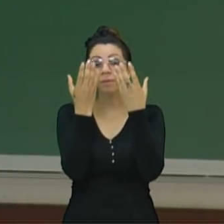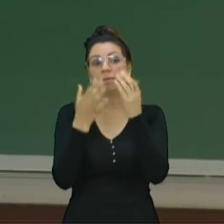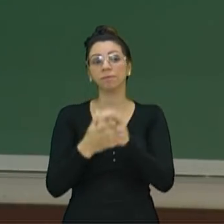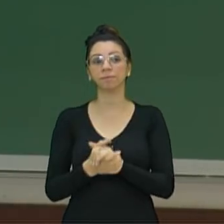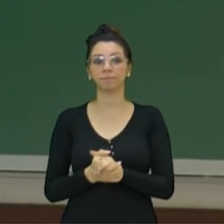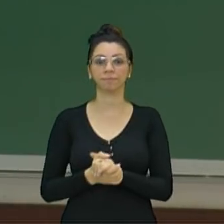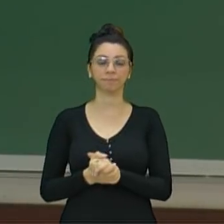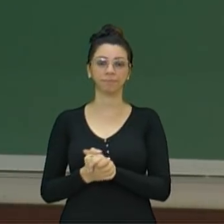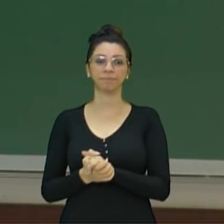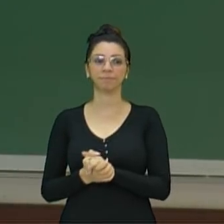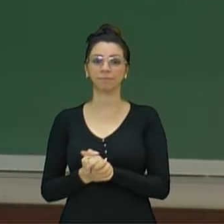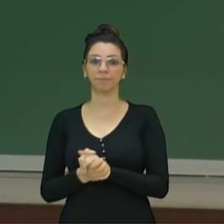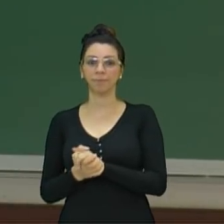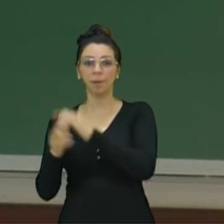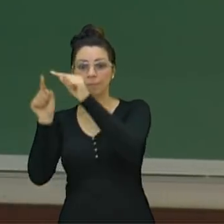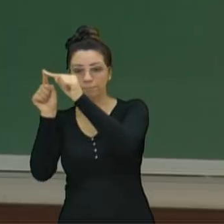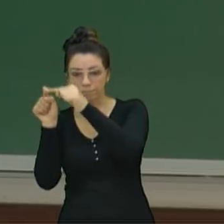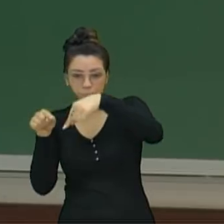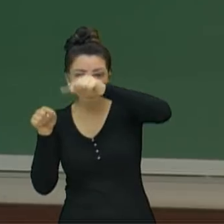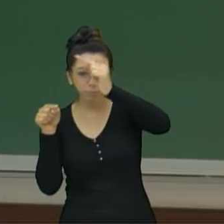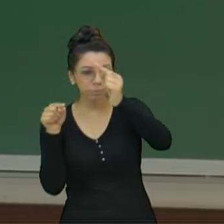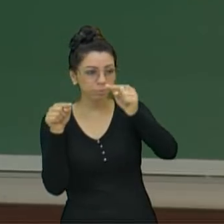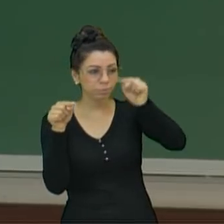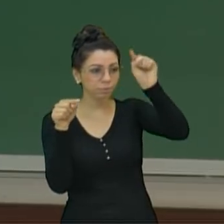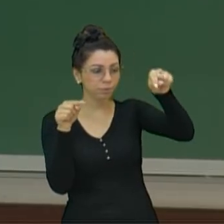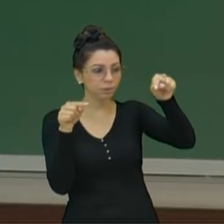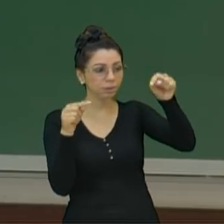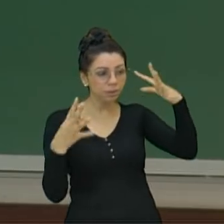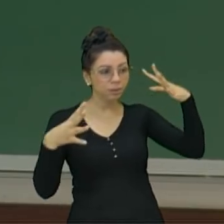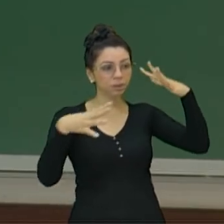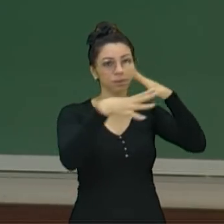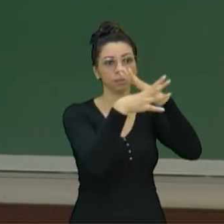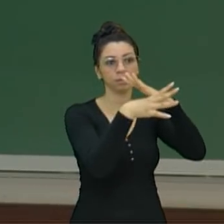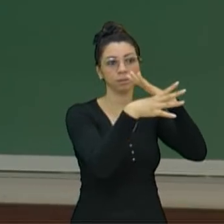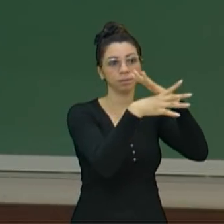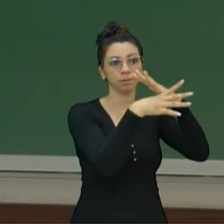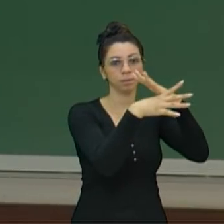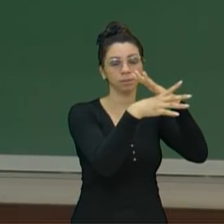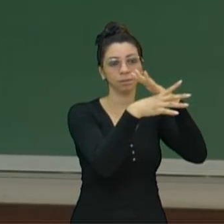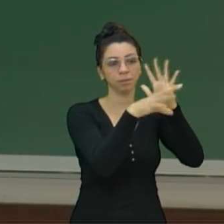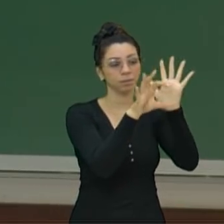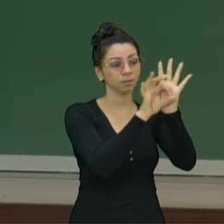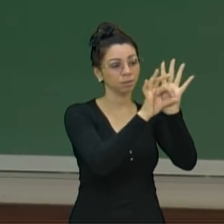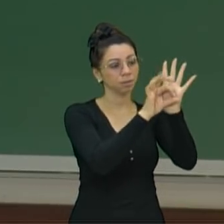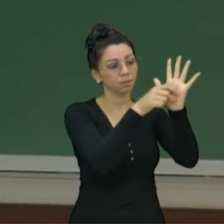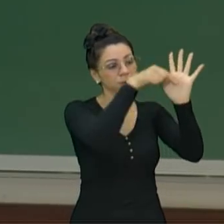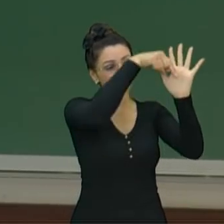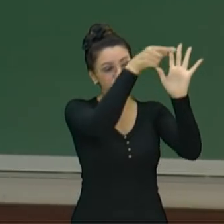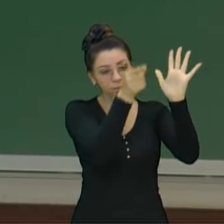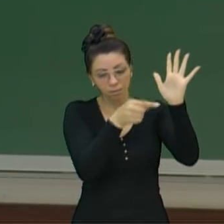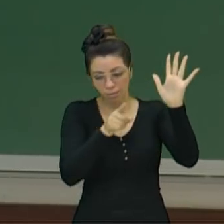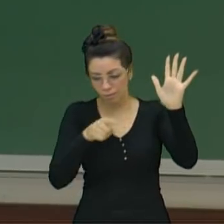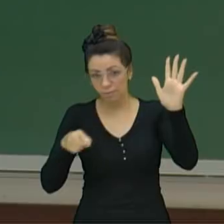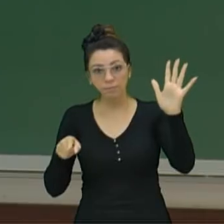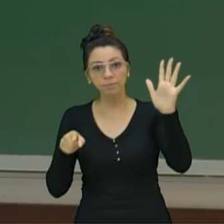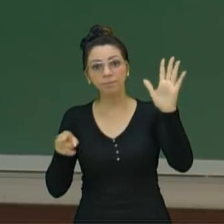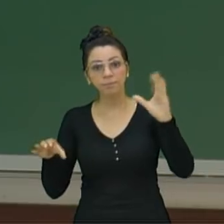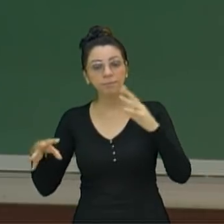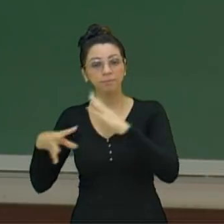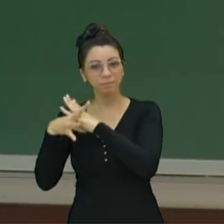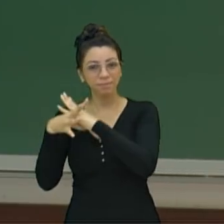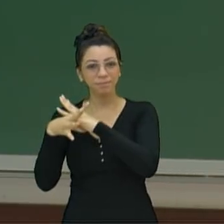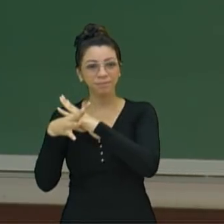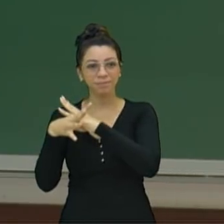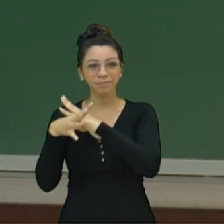corpo celular, percorre o axônio, chega no dendrito, novamente no corpo celular e percorre o